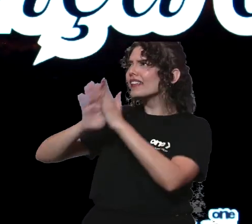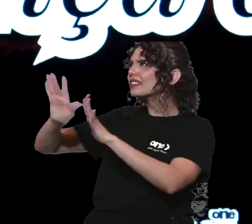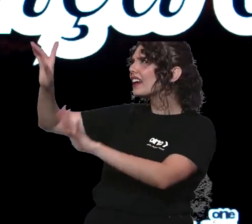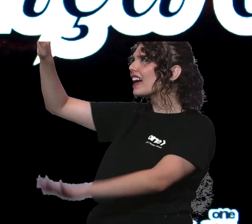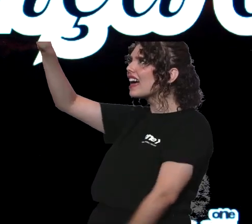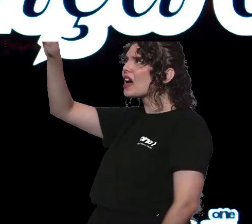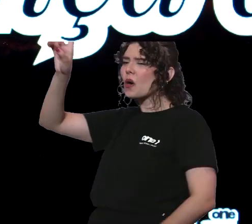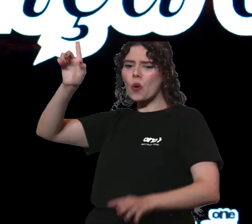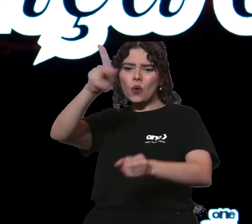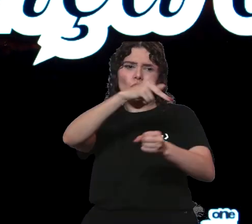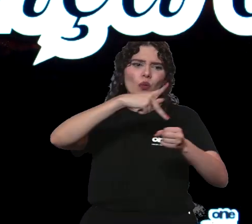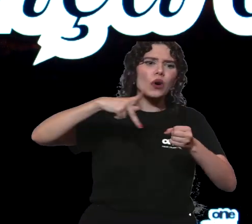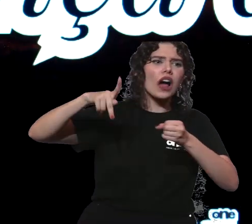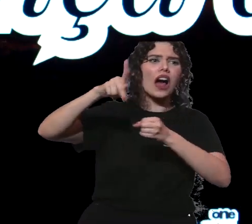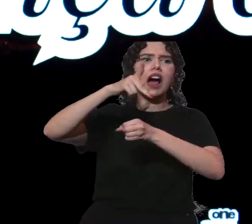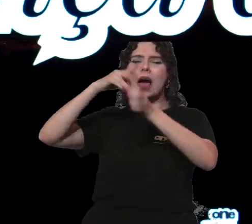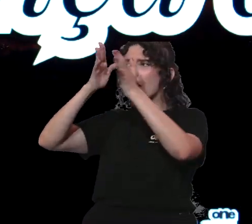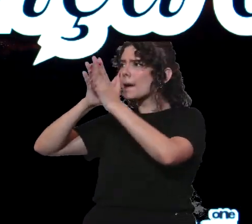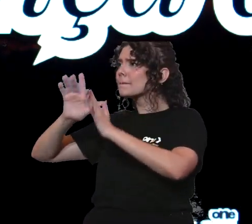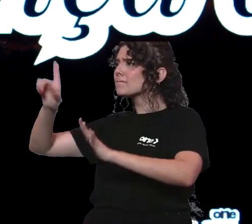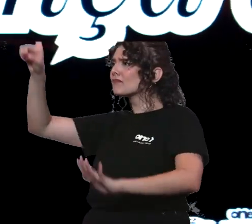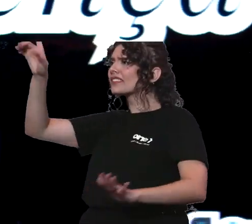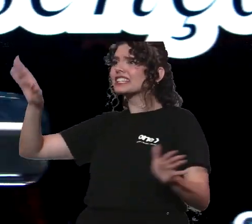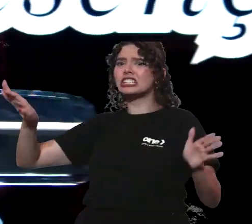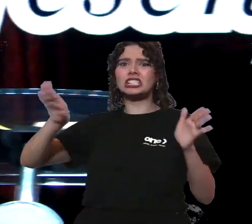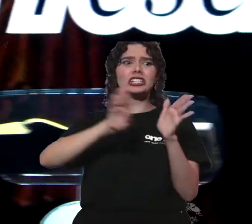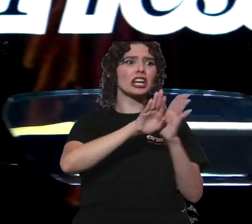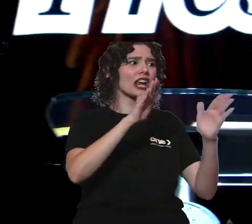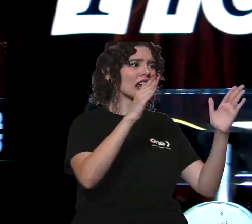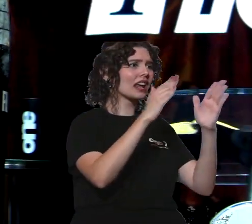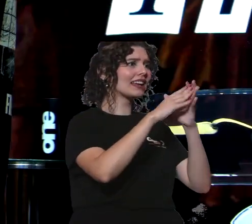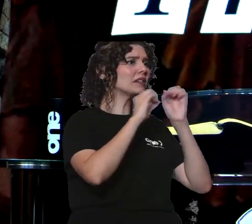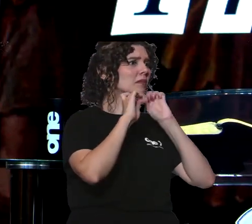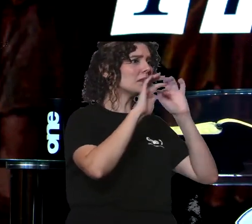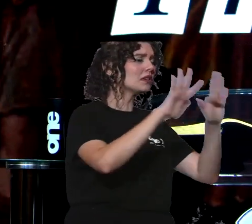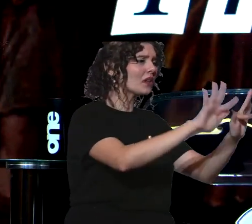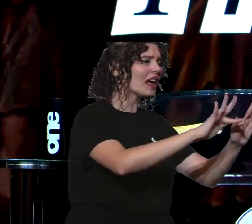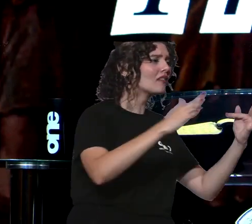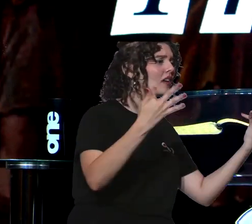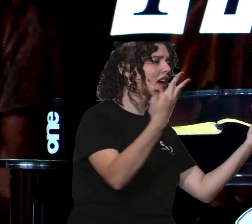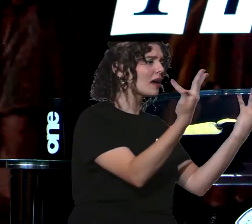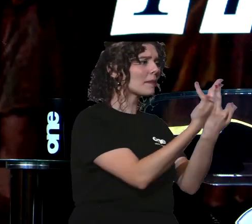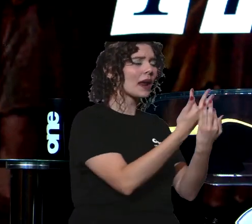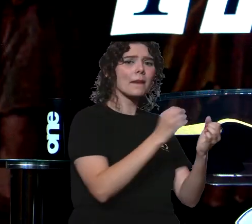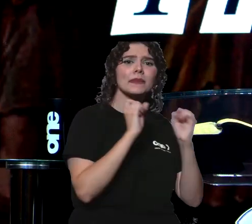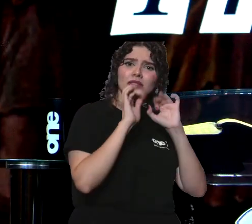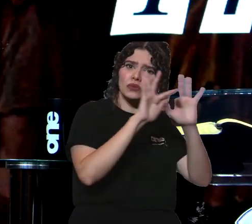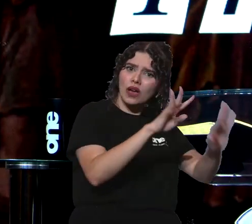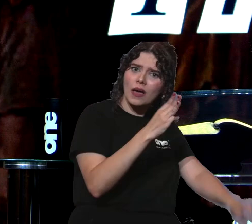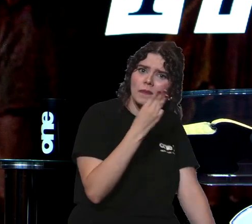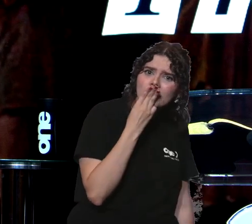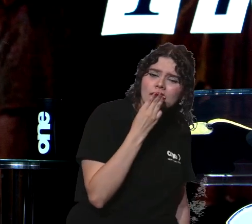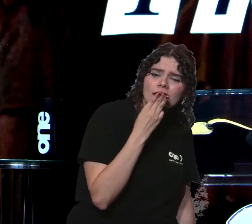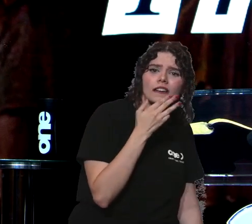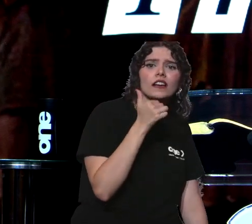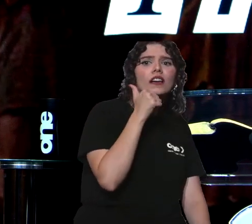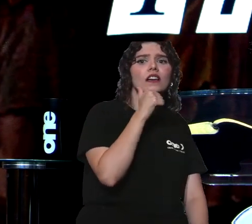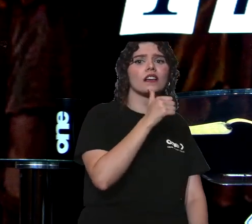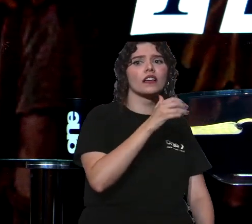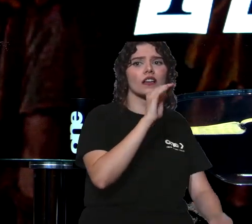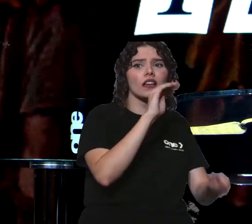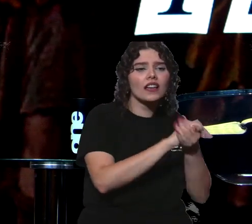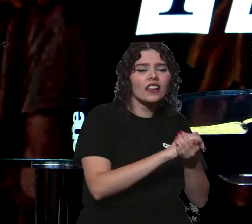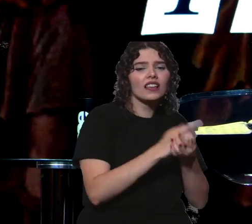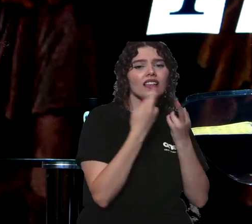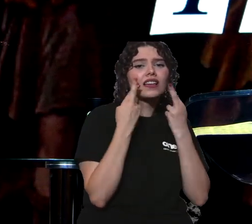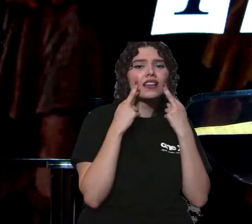o país inteiro. E aí ele chega em casa para abençoar a família dele, para abençoar Mical. E ela reclama do jeito